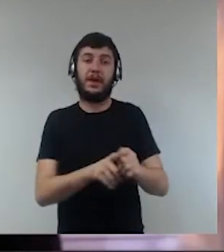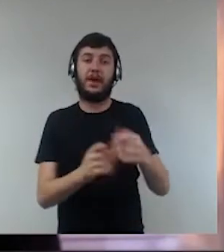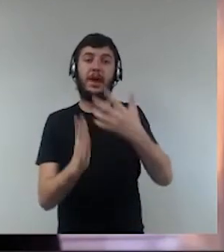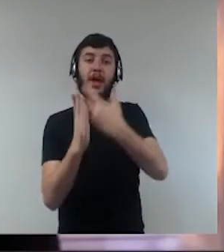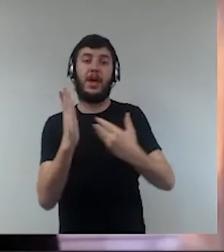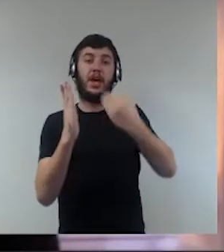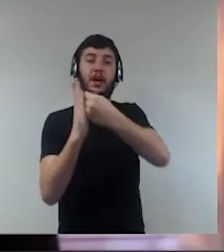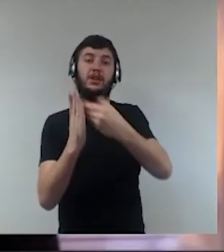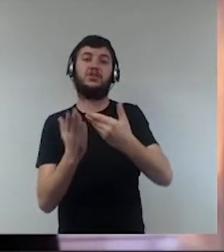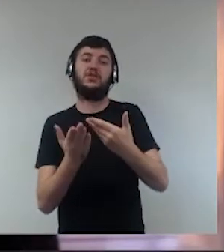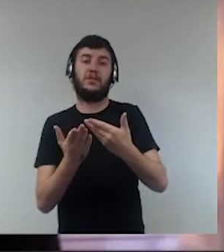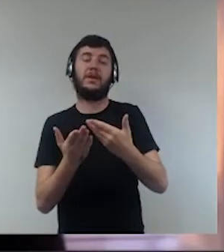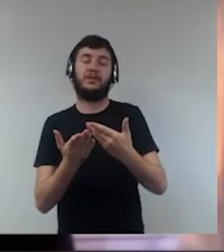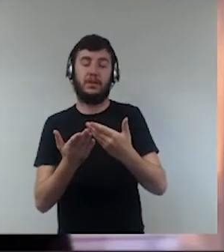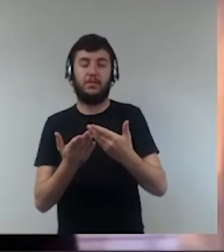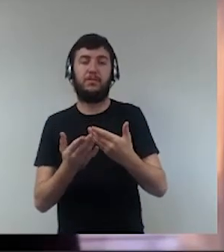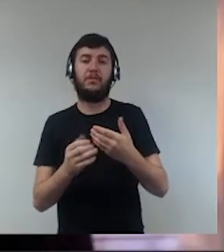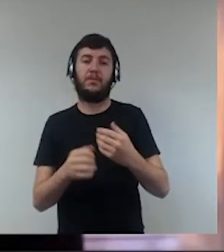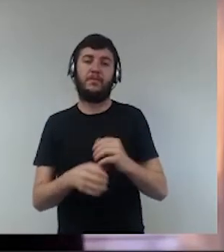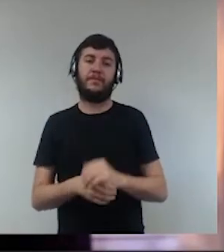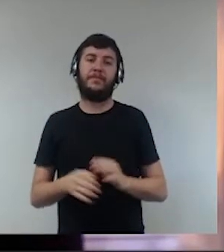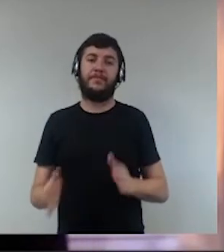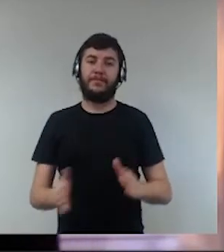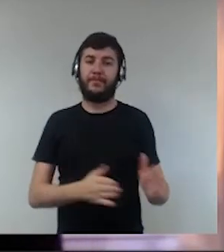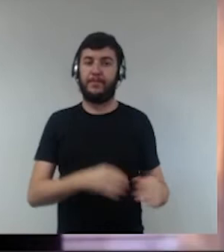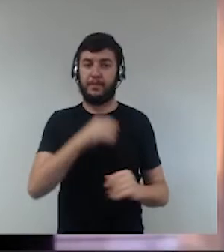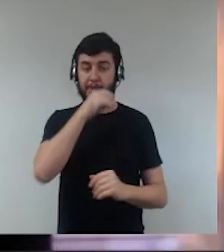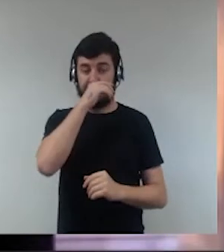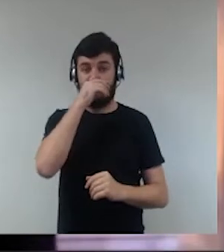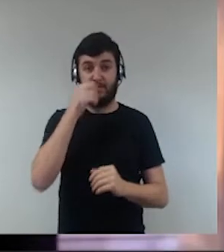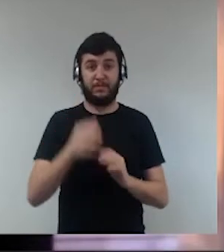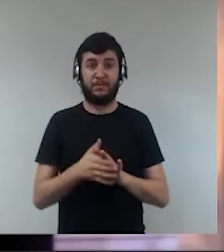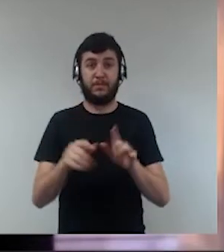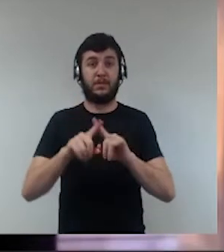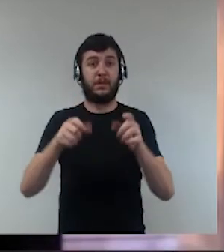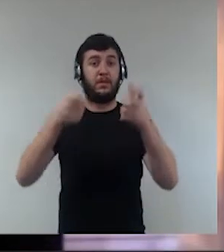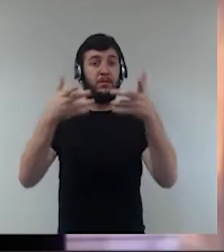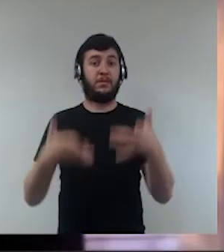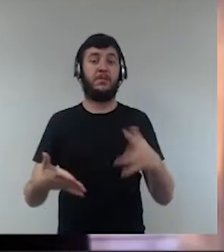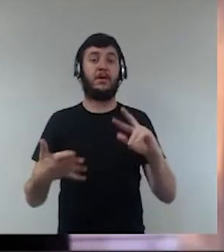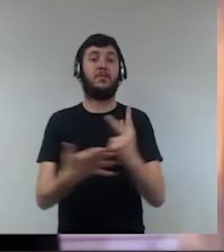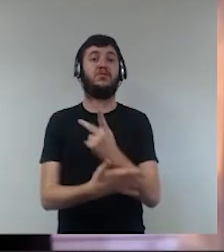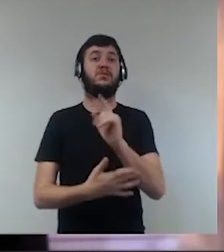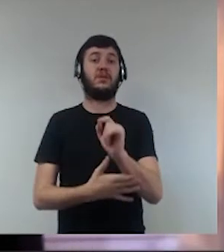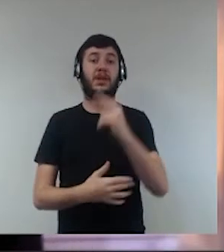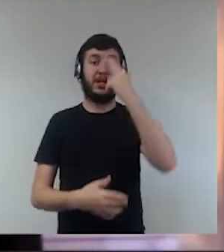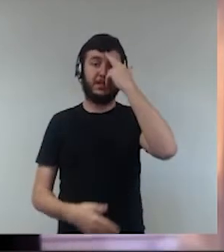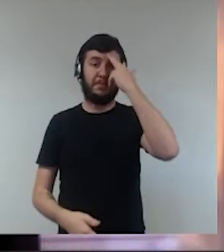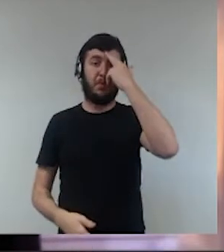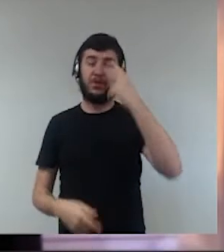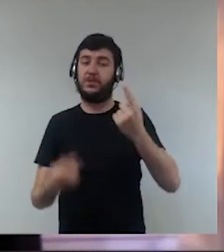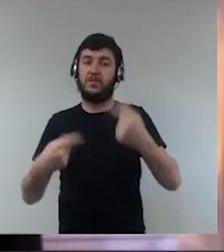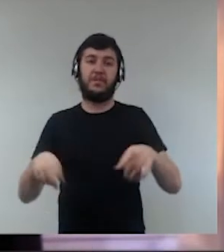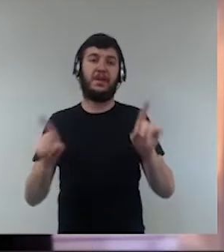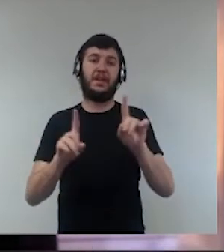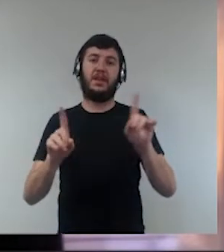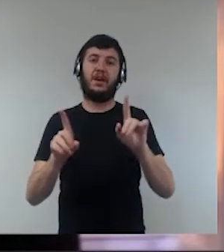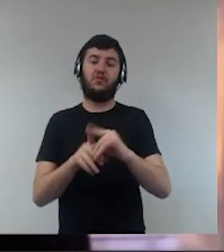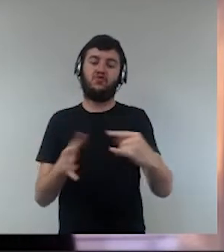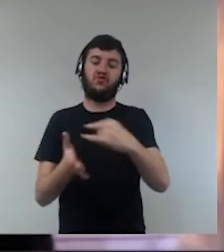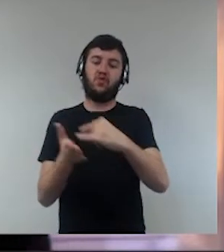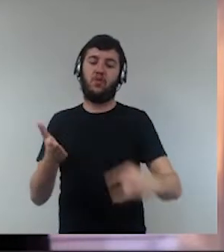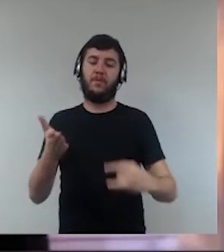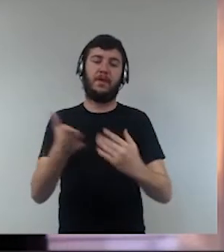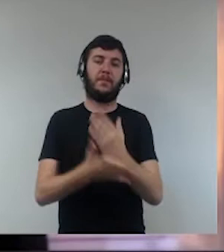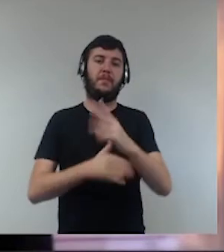dessa plataforma de comunicação. E aí eu falo que, nesse caso, nessa hipótese, nem precisa de ato normativo de um tribunal.